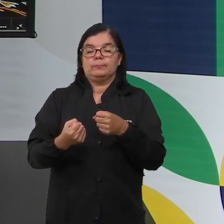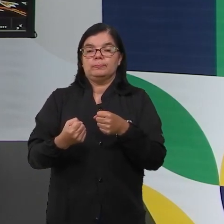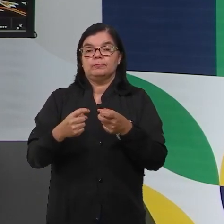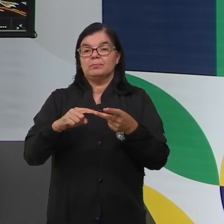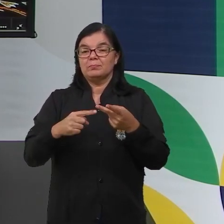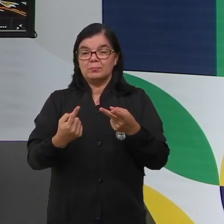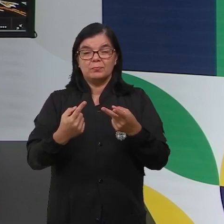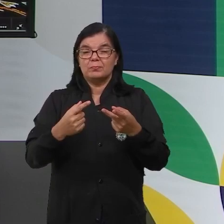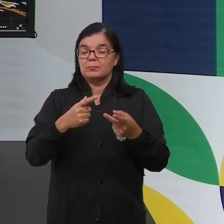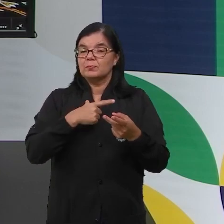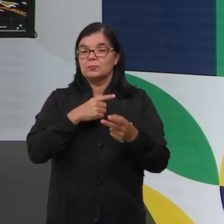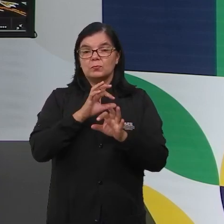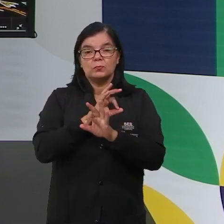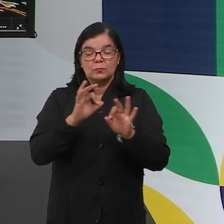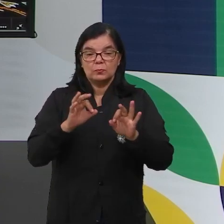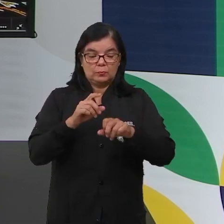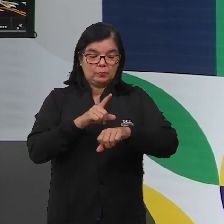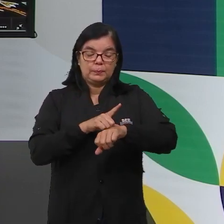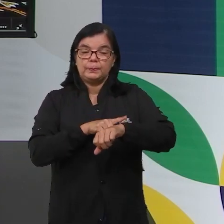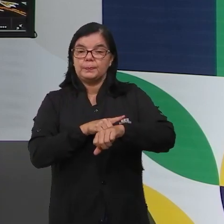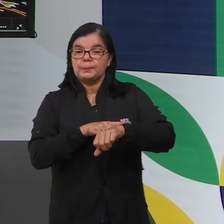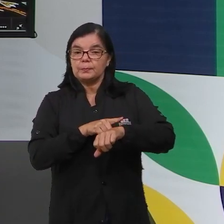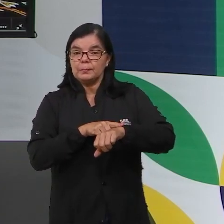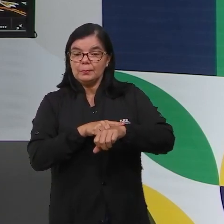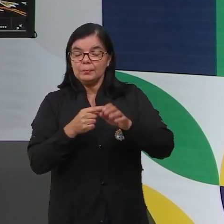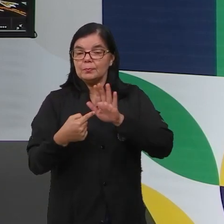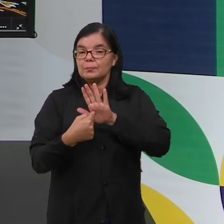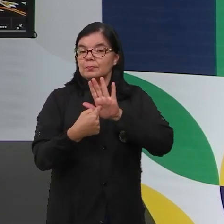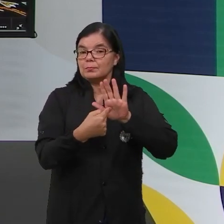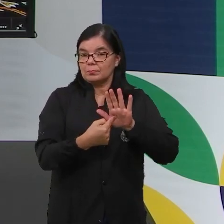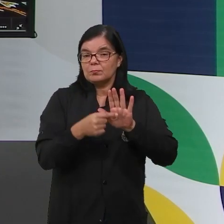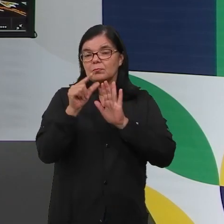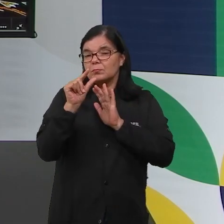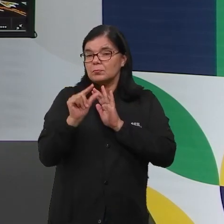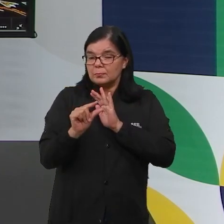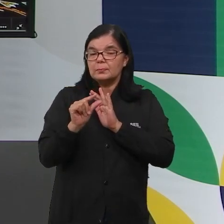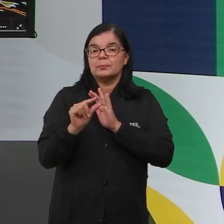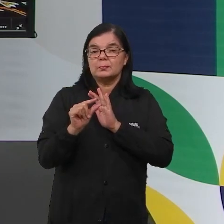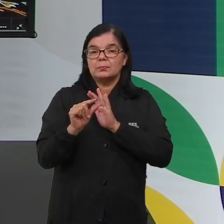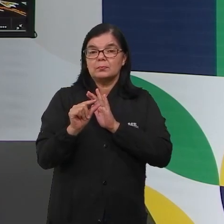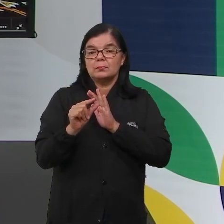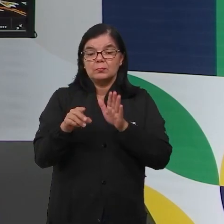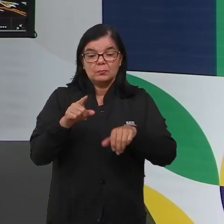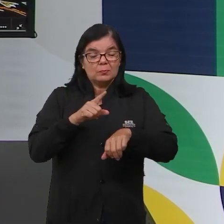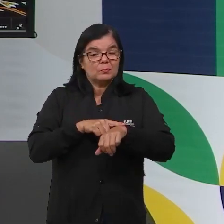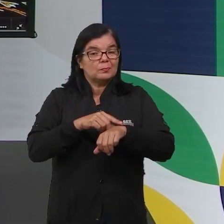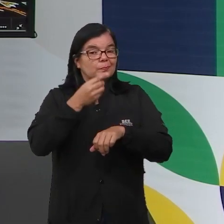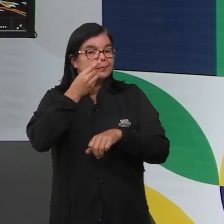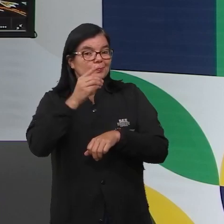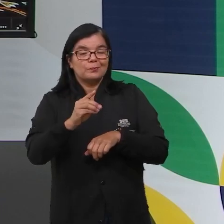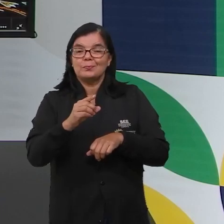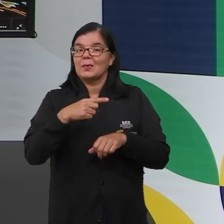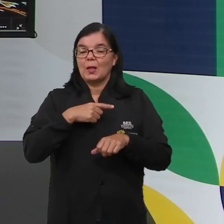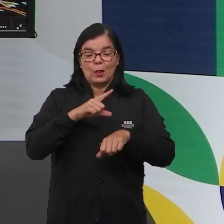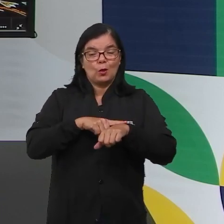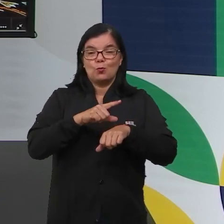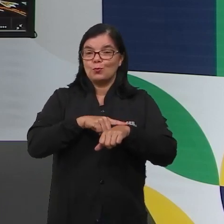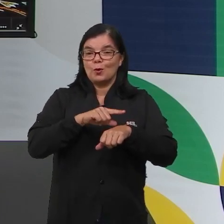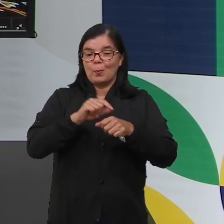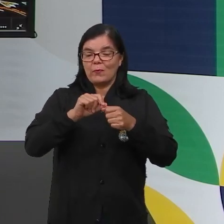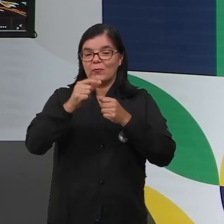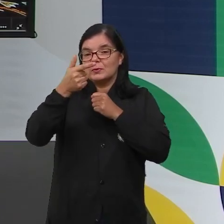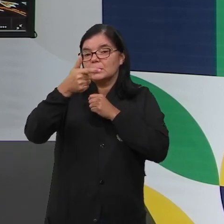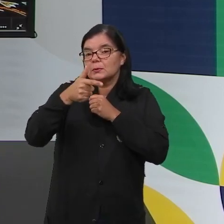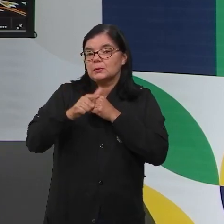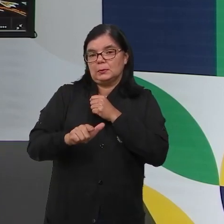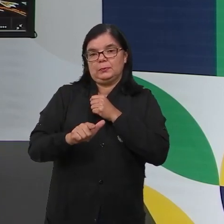vão danificar e de repente seu prazo, né, de apresentação aí é bem curtinho, já está chegando a data e você não tenha tempo para